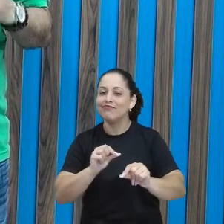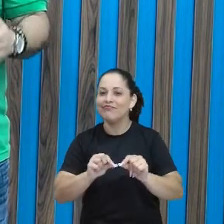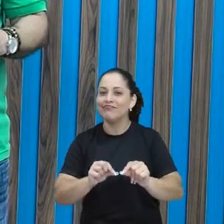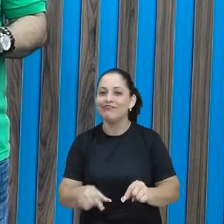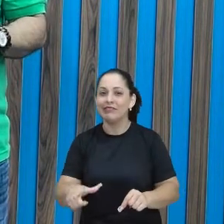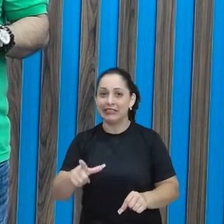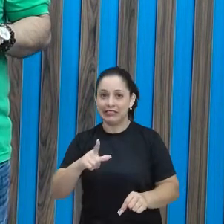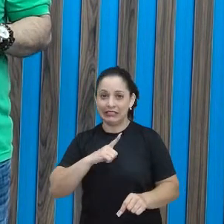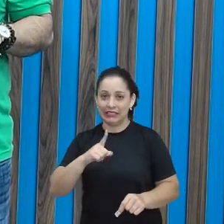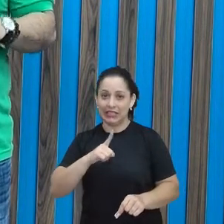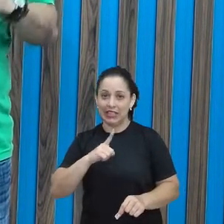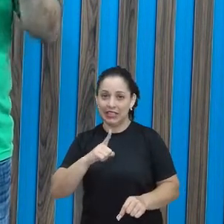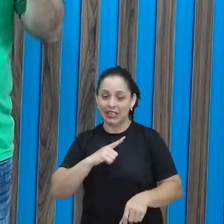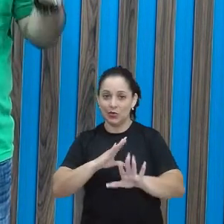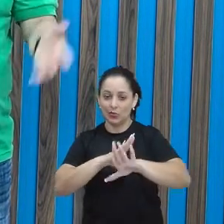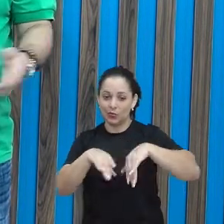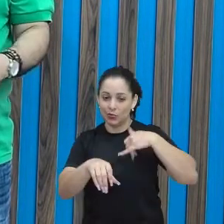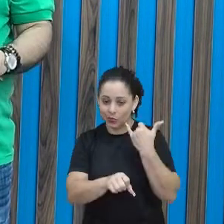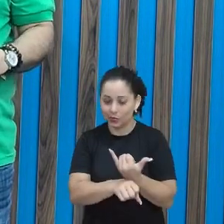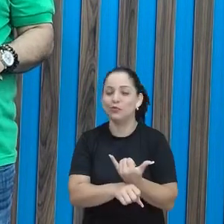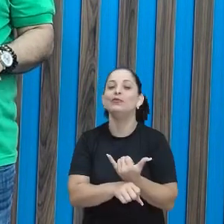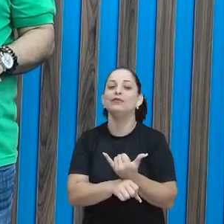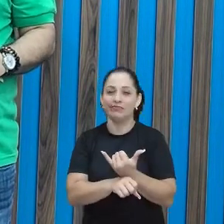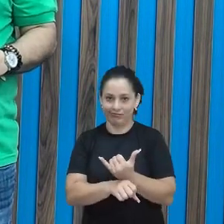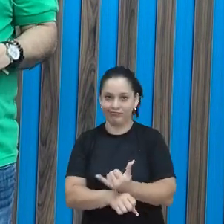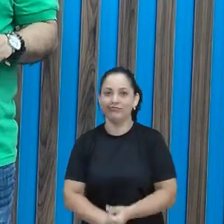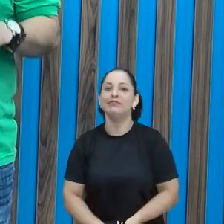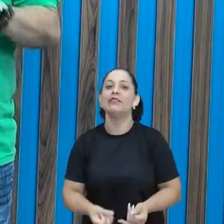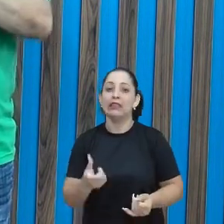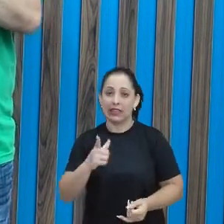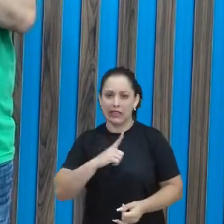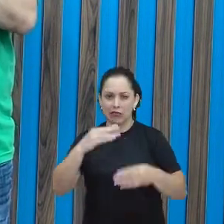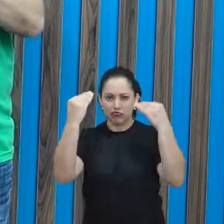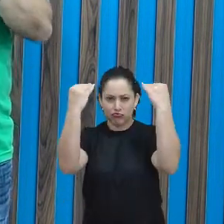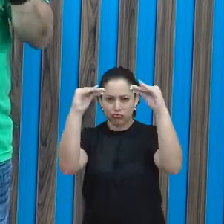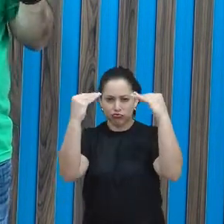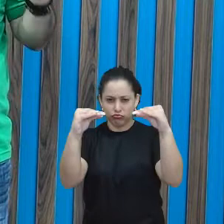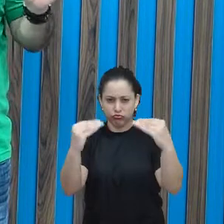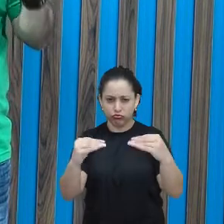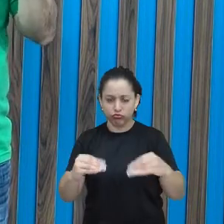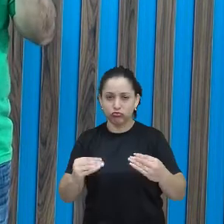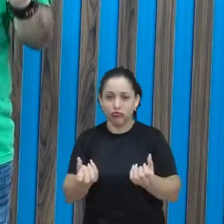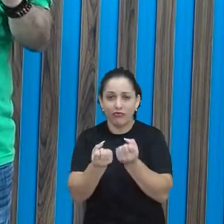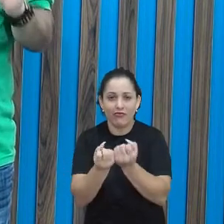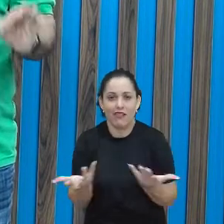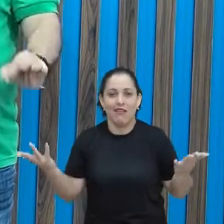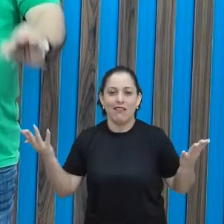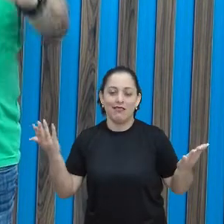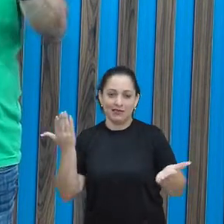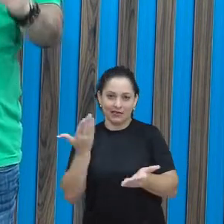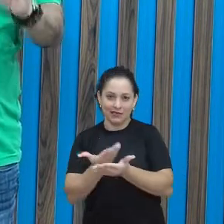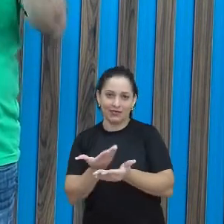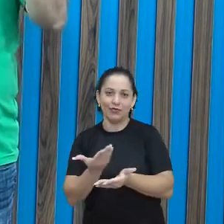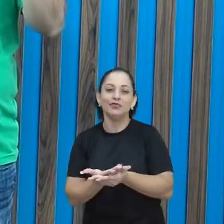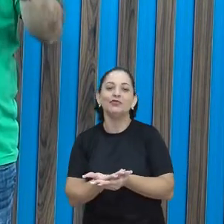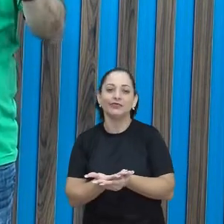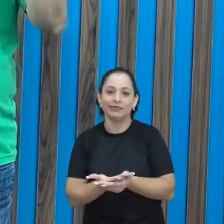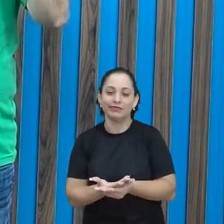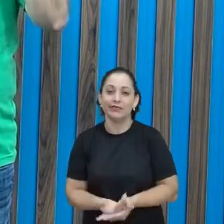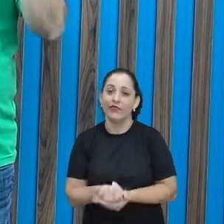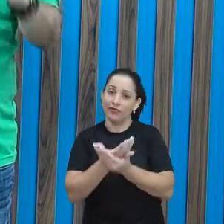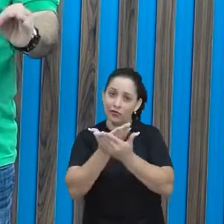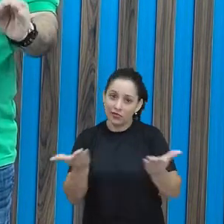do Educa Recife, né? No YouTube. Então, ó, só não assiste às aulas quem